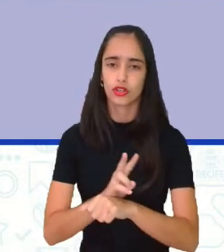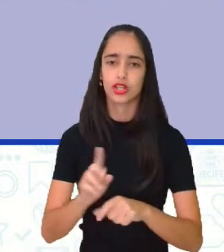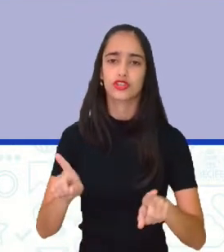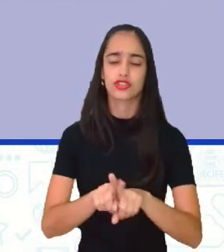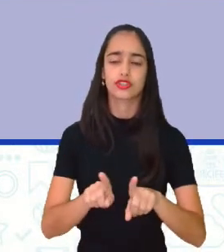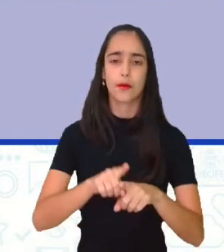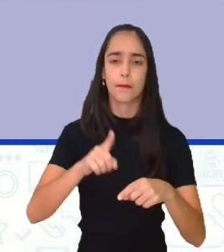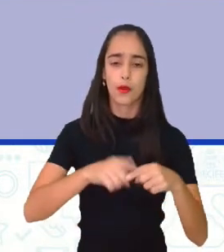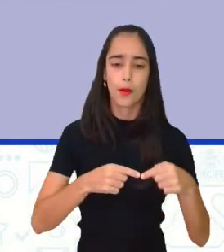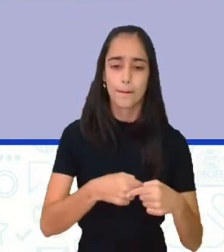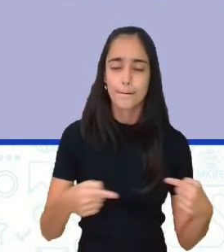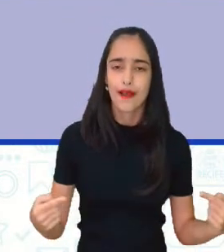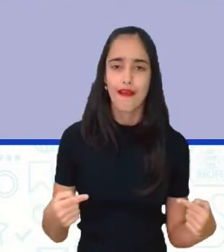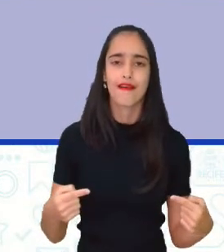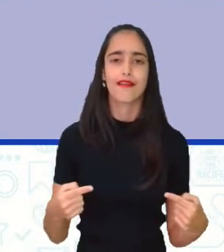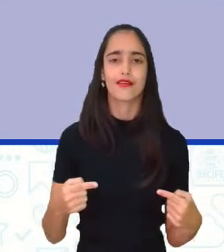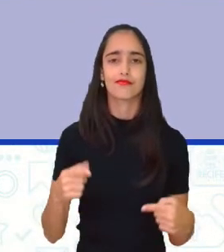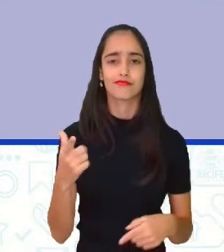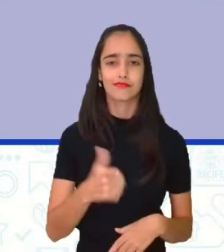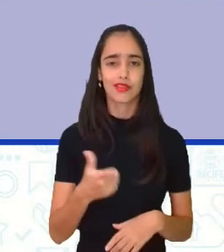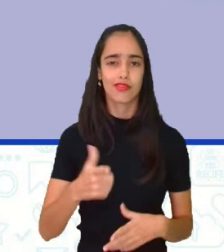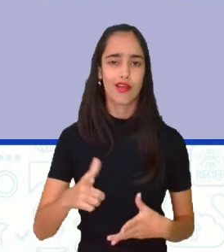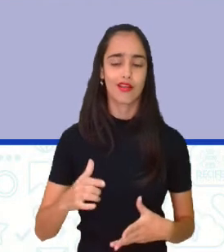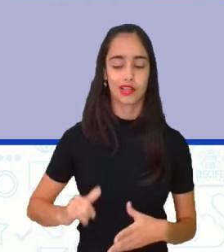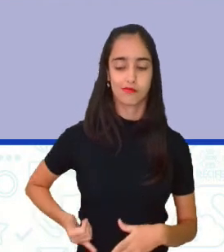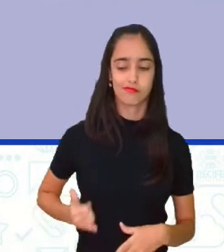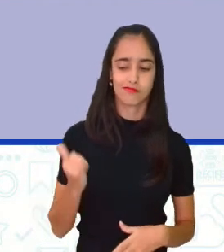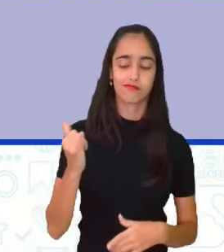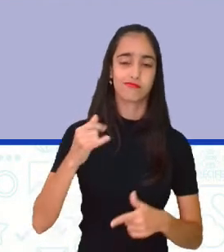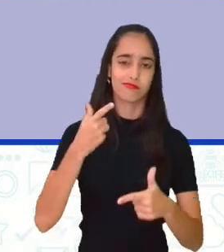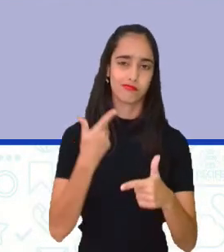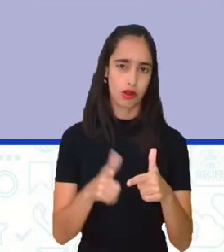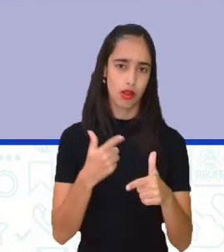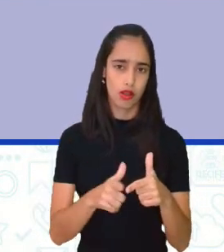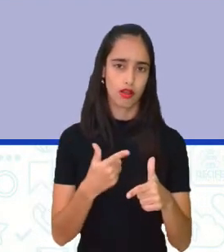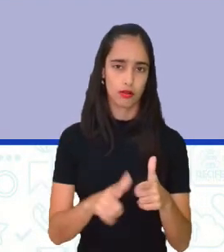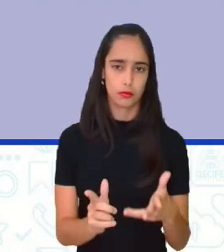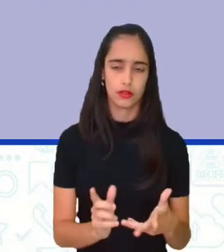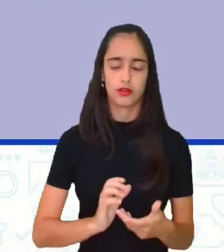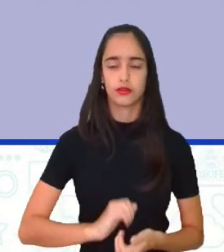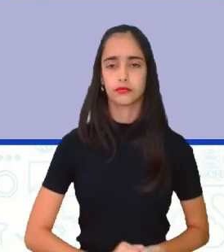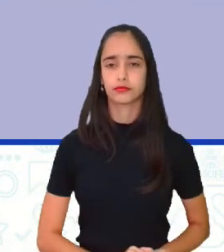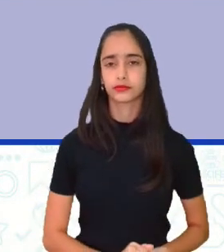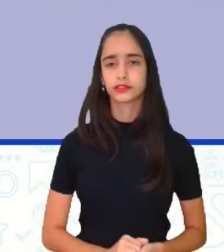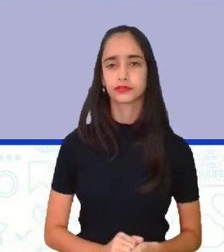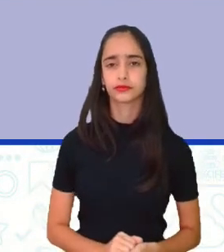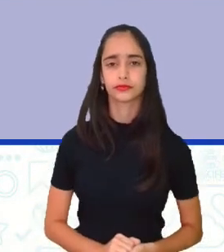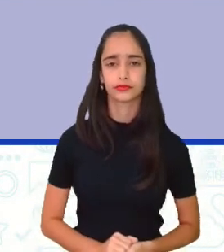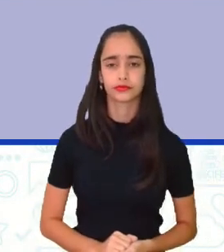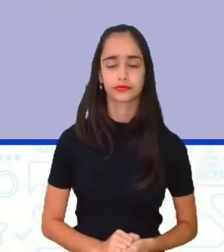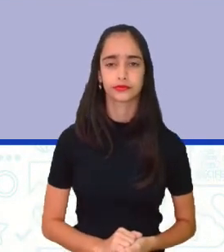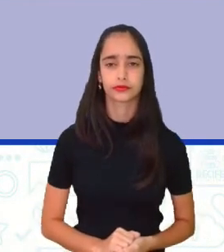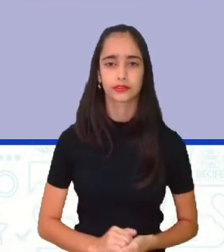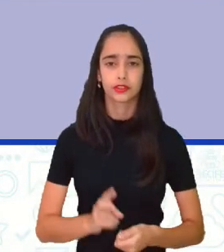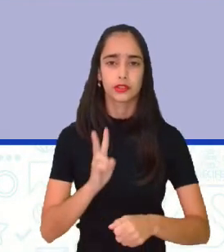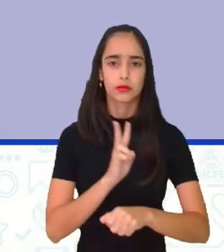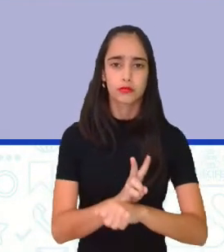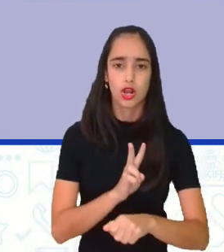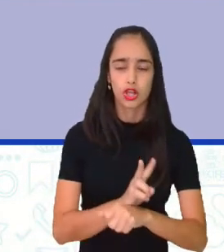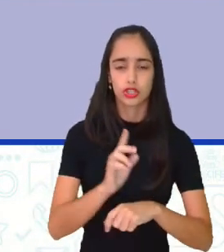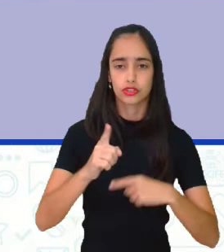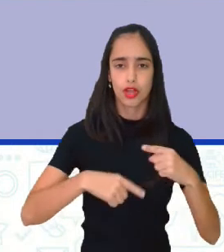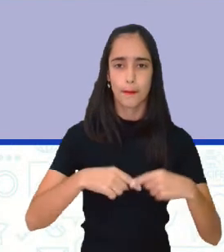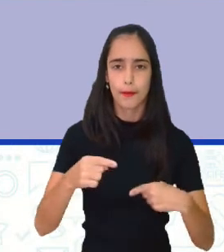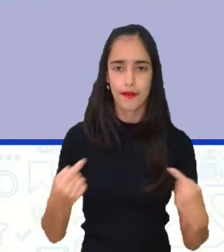alta tensão, ele já desliga e protege os aparelhos para que eles não sejam atingidos pelo aquele excesso